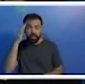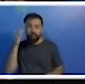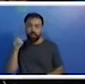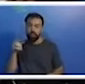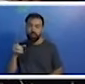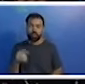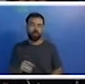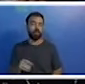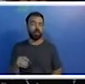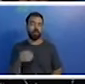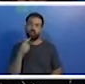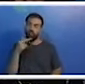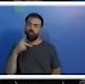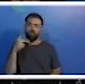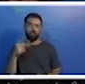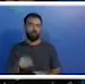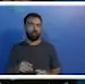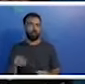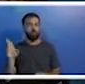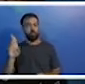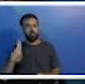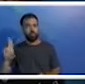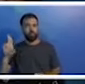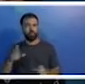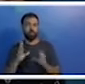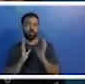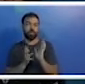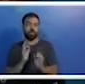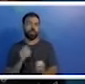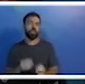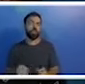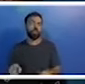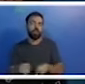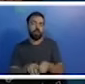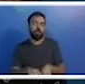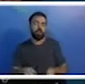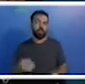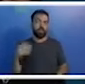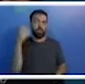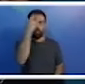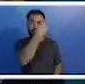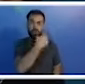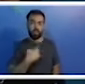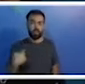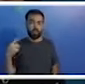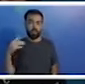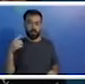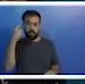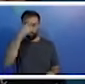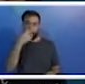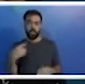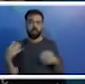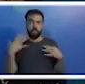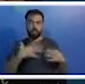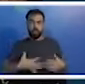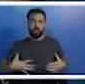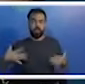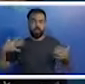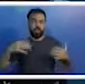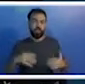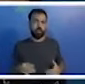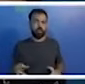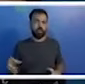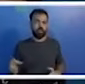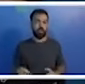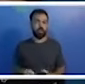falando através da língua brasileira de sinais e através da expressão a expressão vem acompanhada da